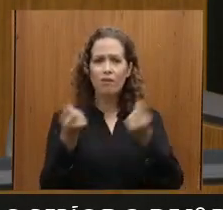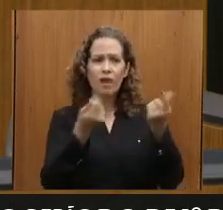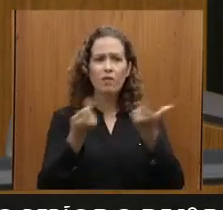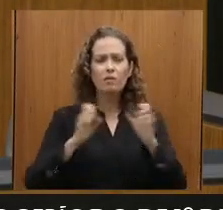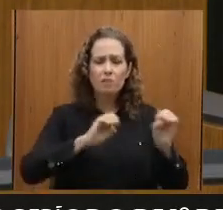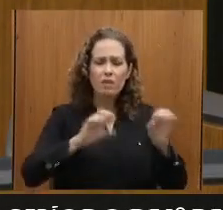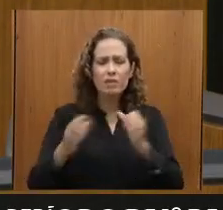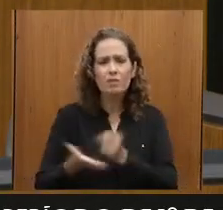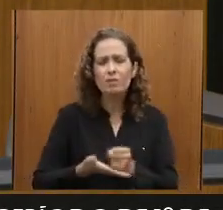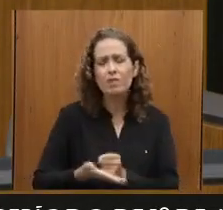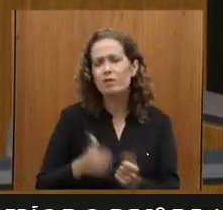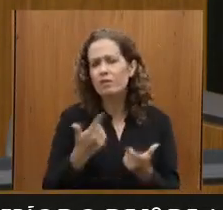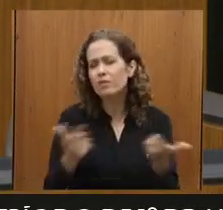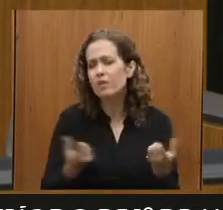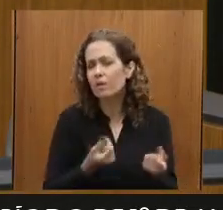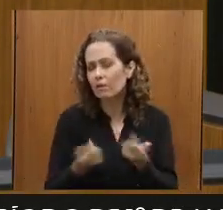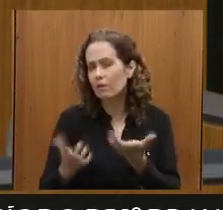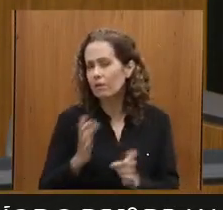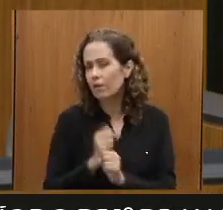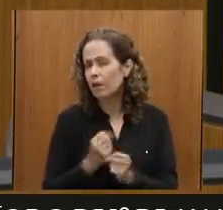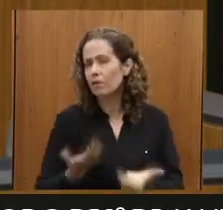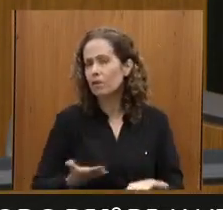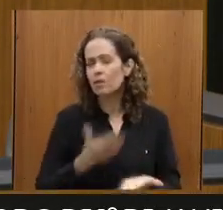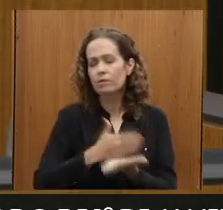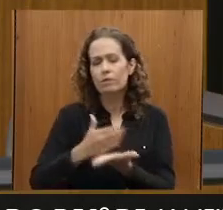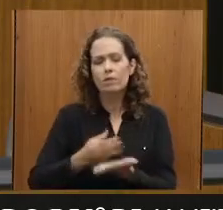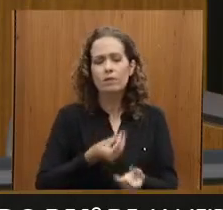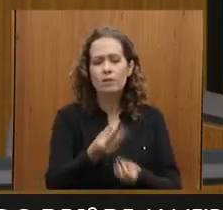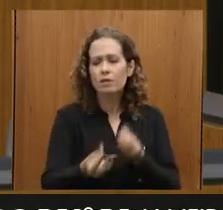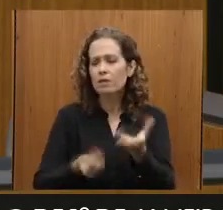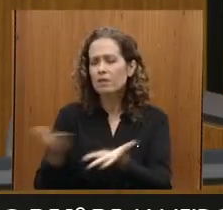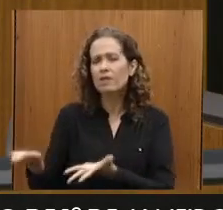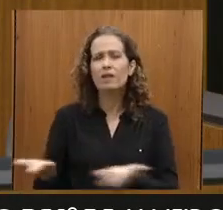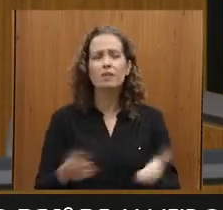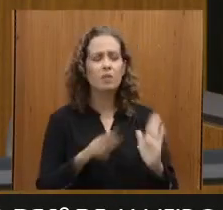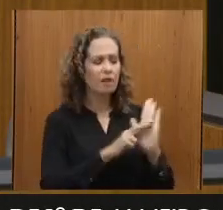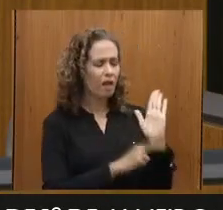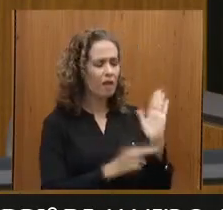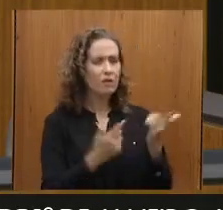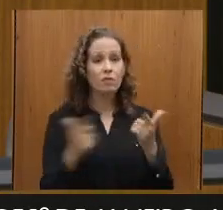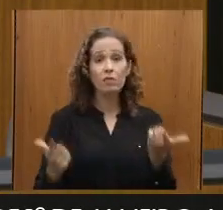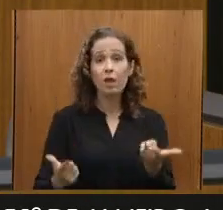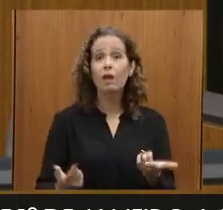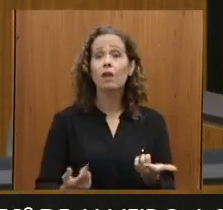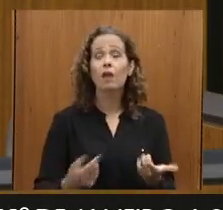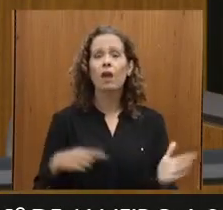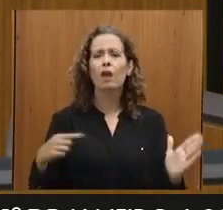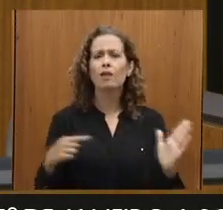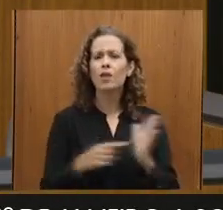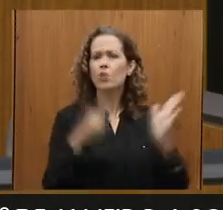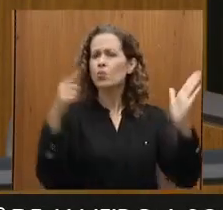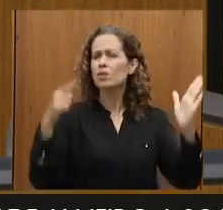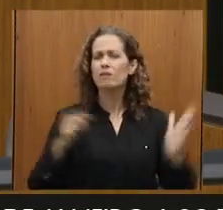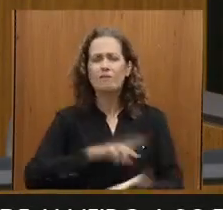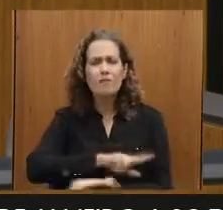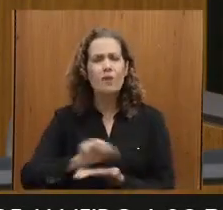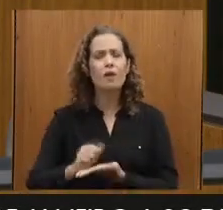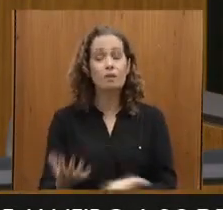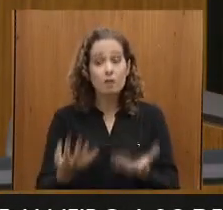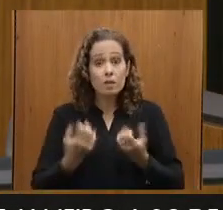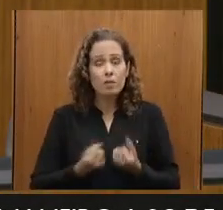distribuição de valores sem o menor critério, porque são as denúncias que eu já recebi e que eu vou encaminhar a vocês e aos órgãos competentes. Então, quer dizer,